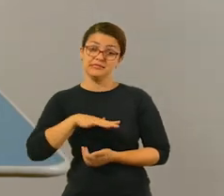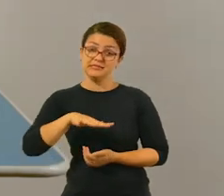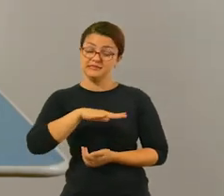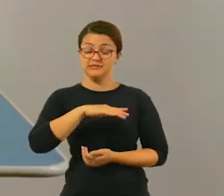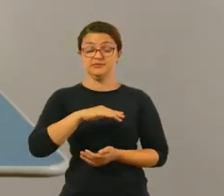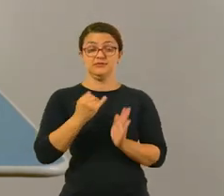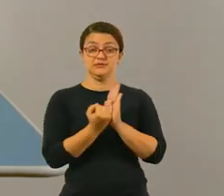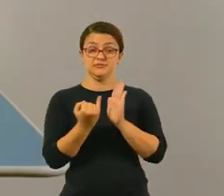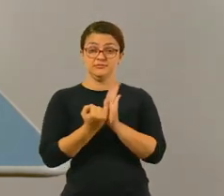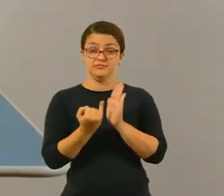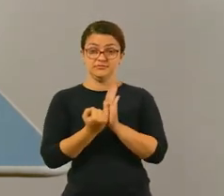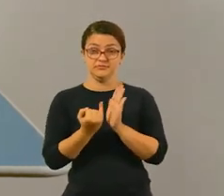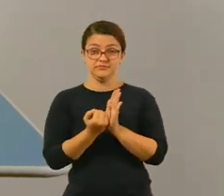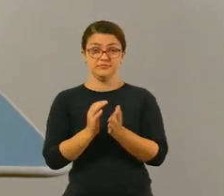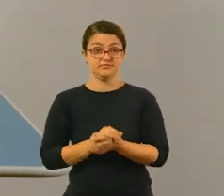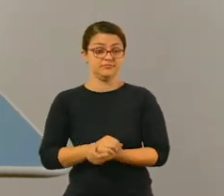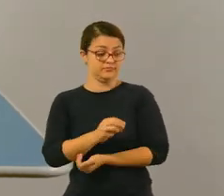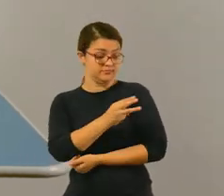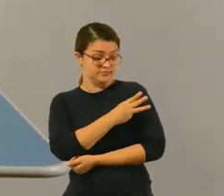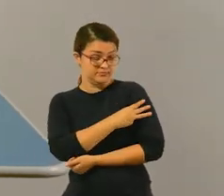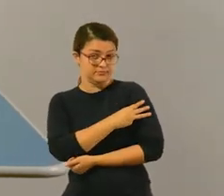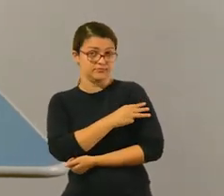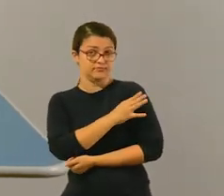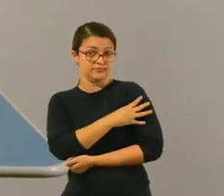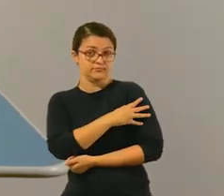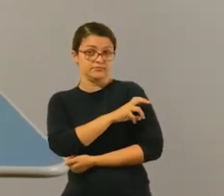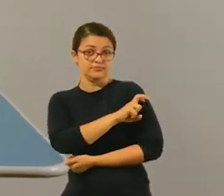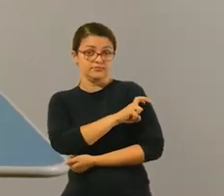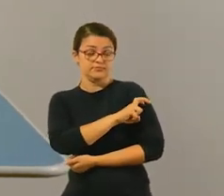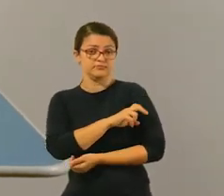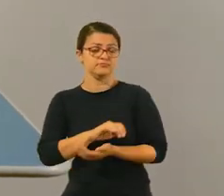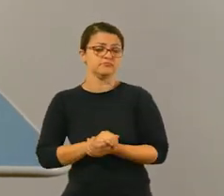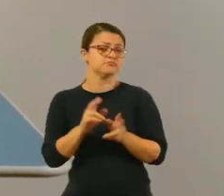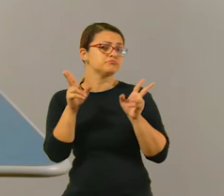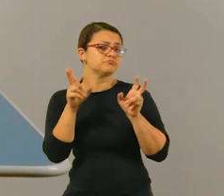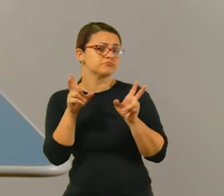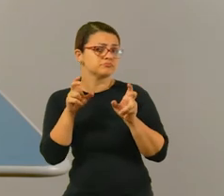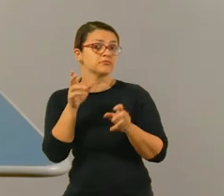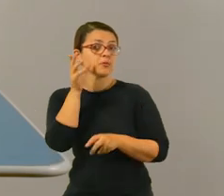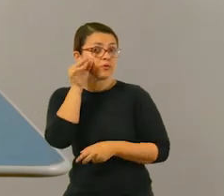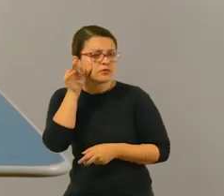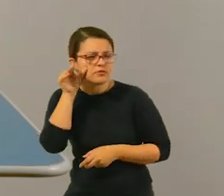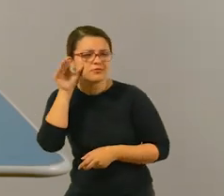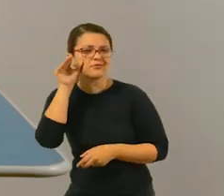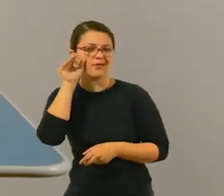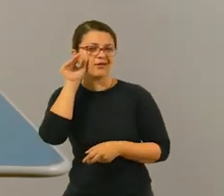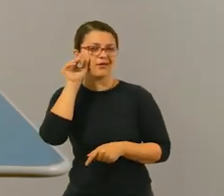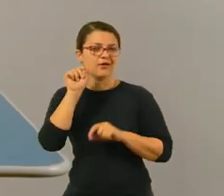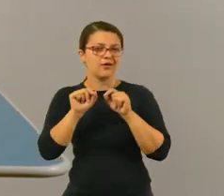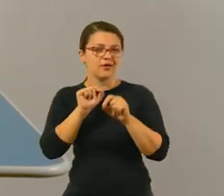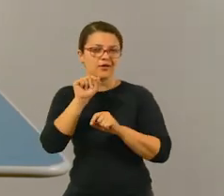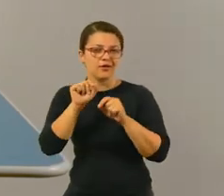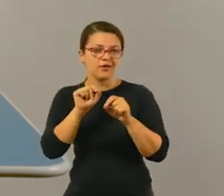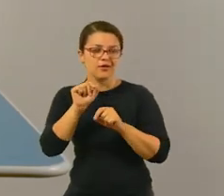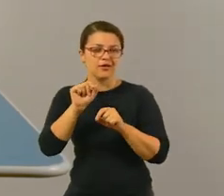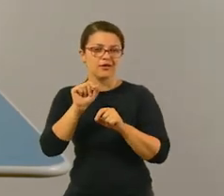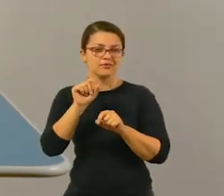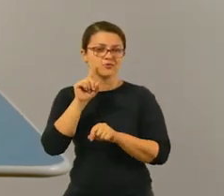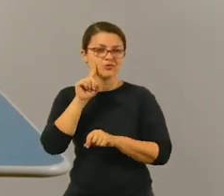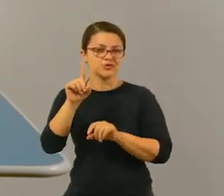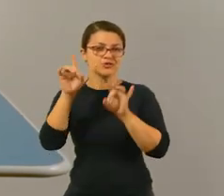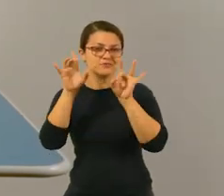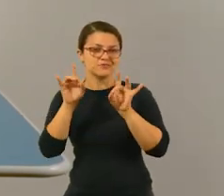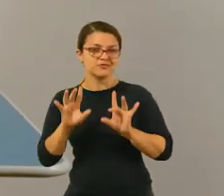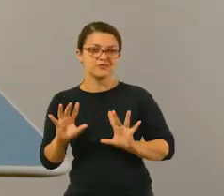dos terceiros, quartos e quintos anos. O assunto dessa semana é muito interessante, trata-se de datas comemorativas ao redor